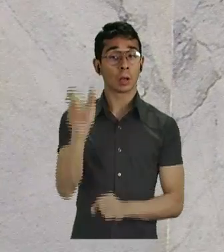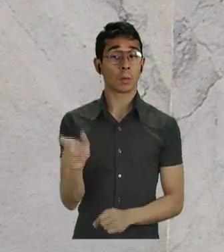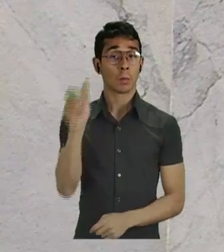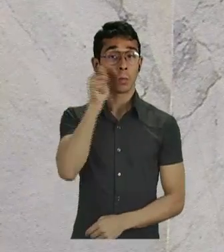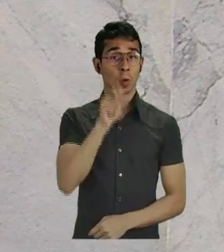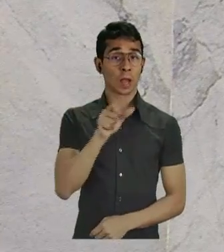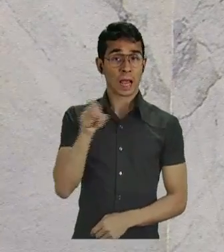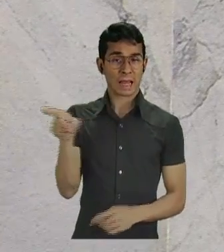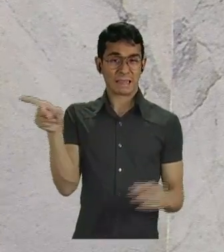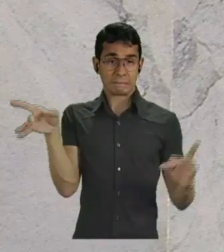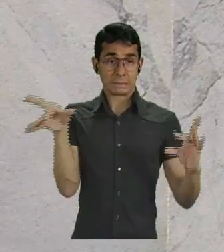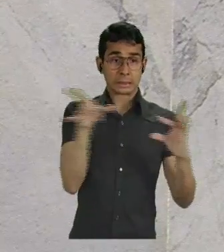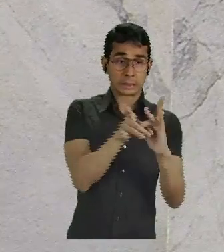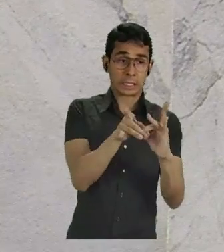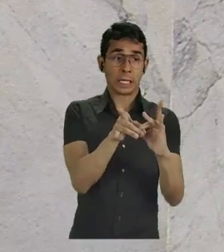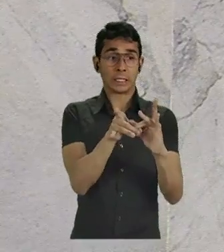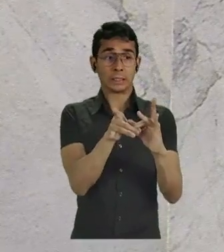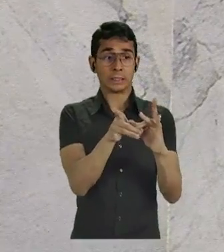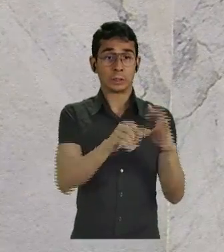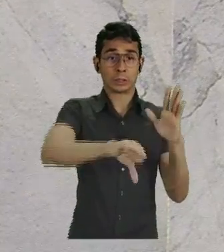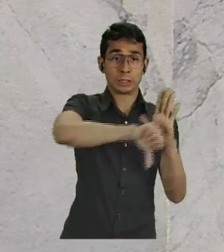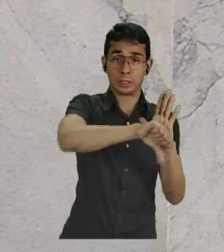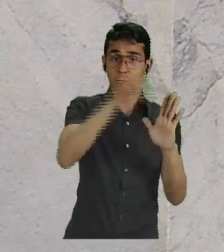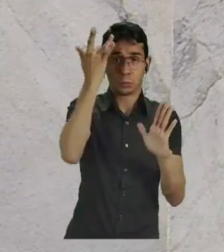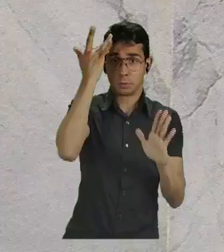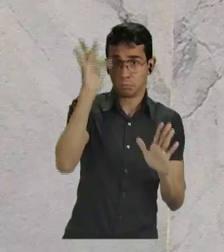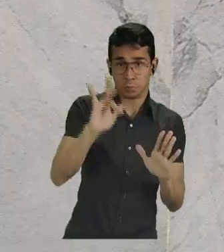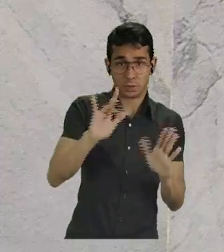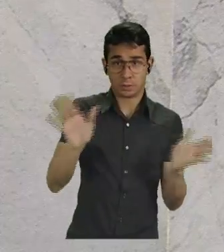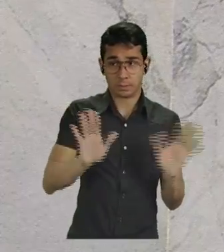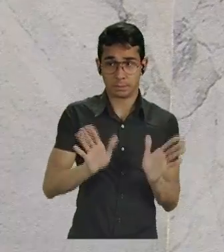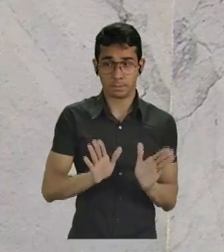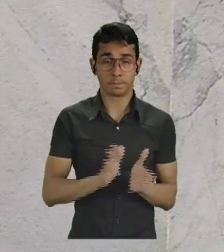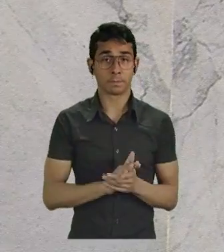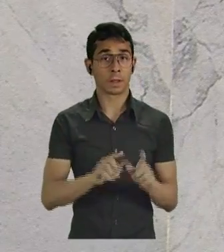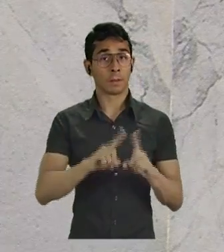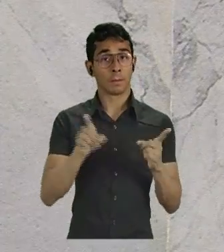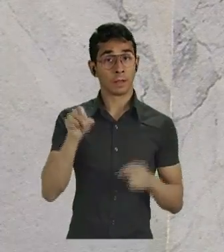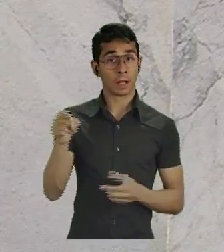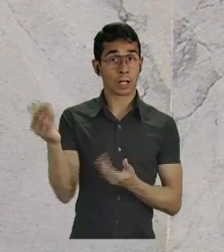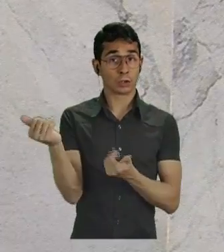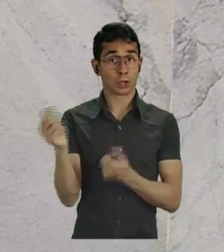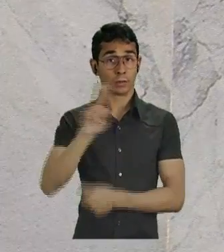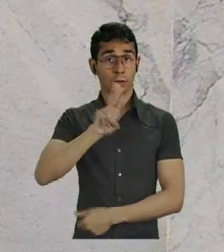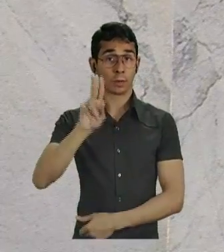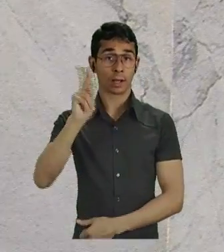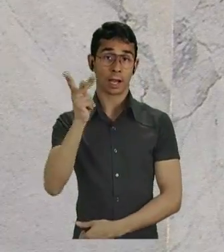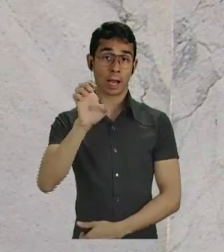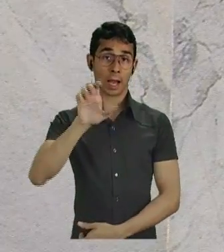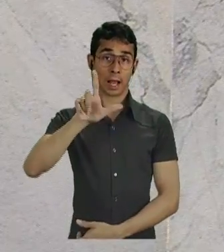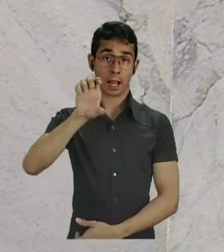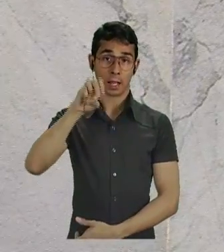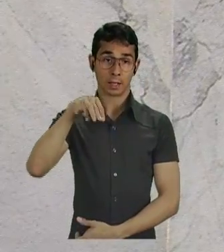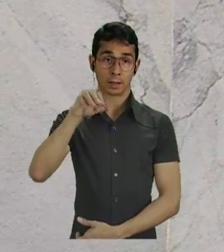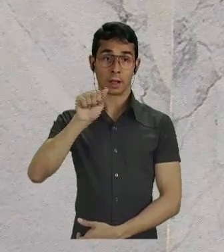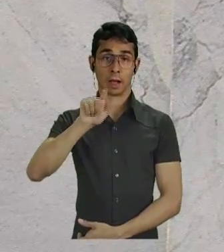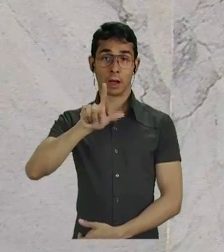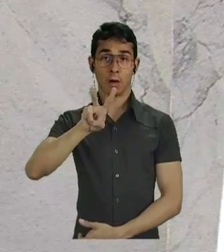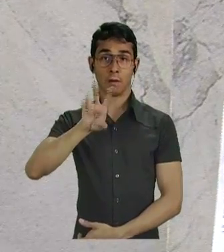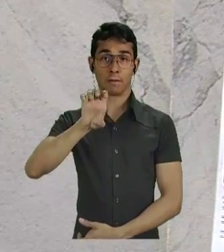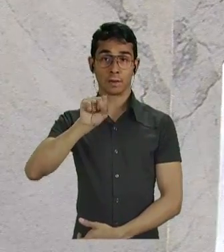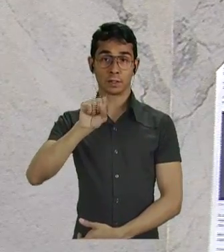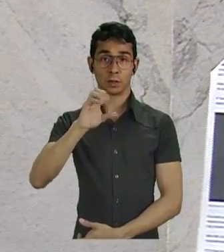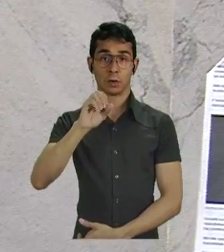dela ou não se ela conhecia alguém nessa situação não essa jovem e ellen alves de oliveira